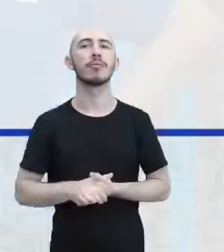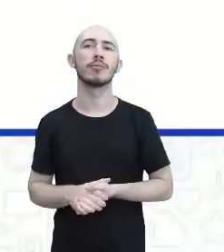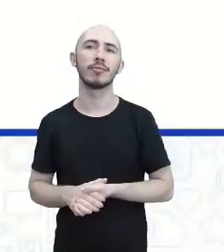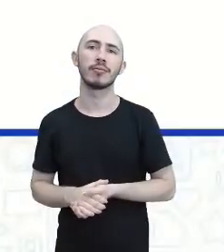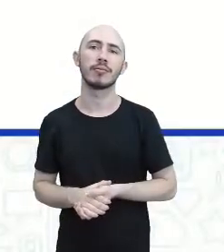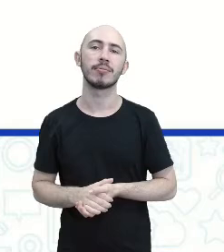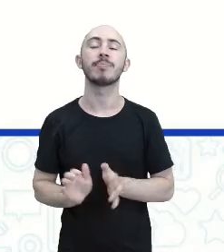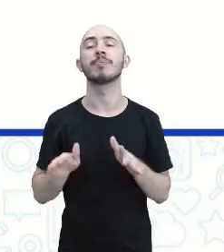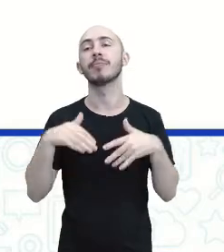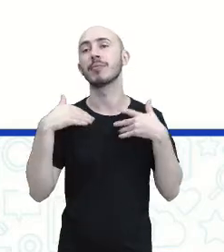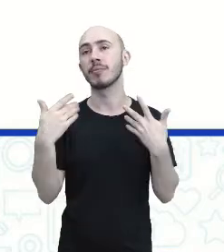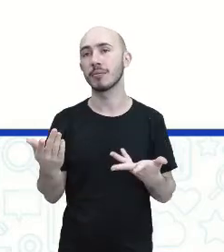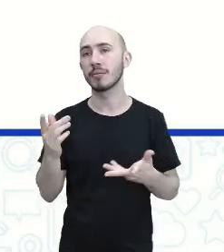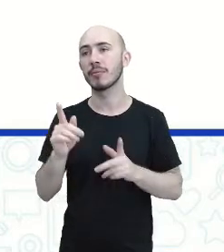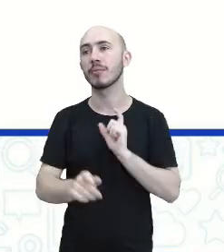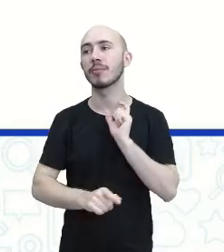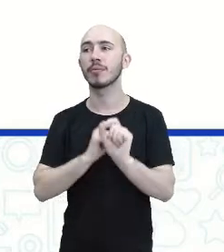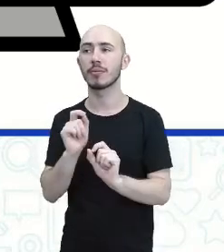Então,